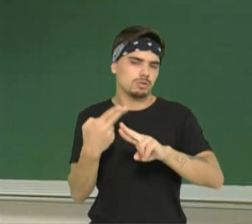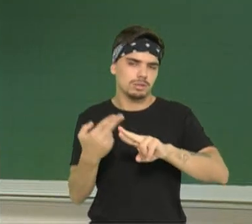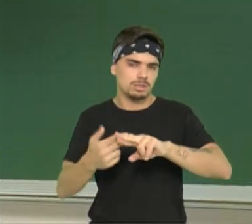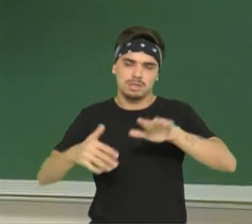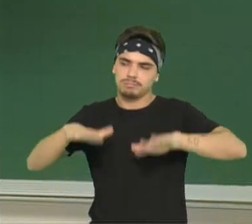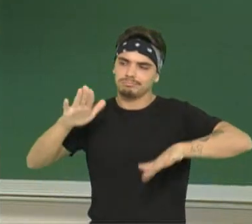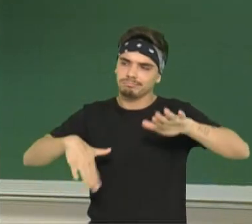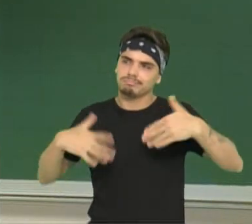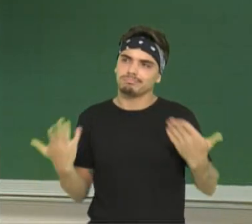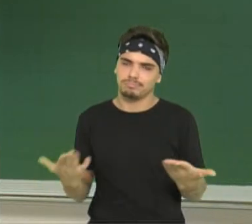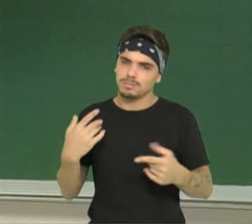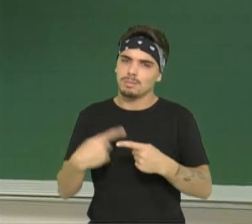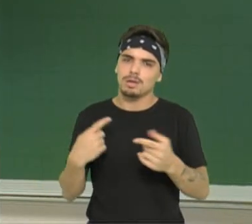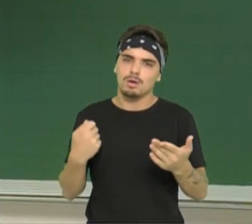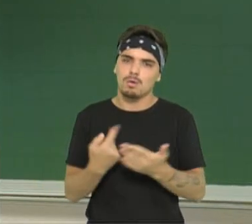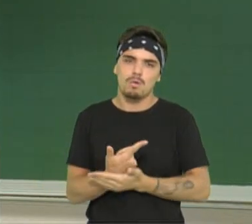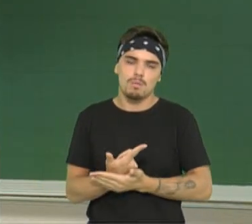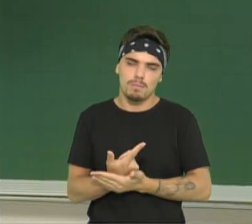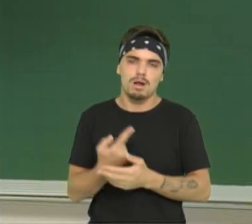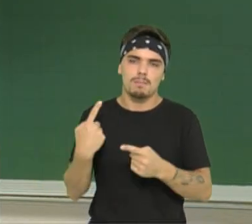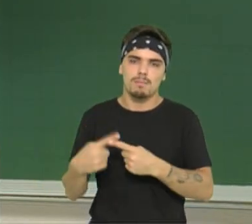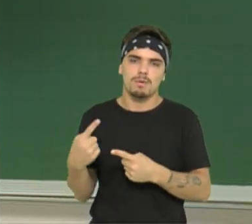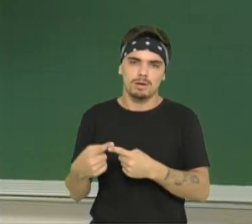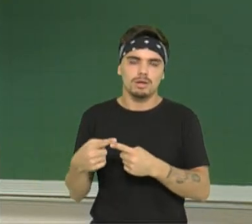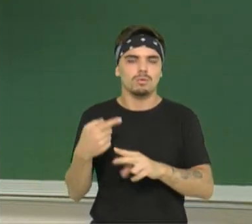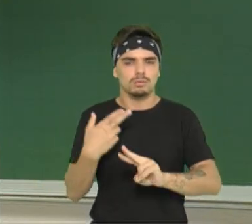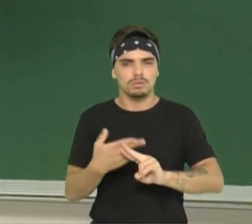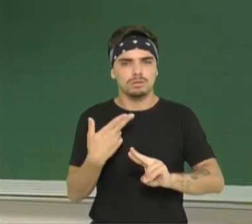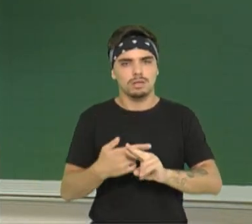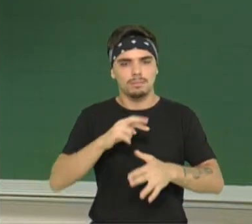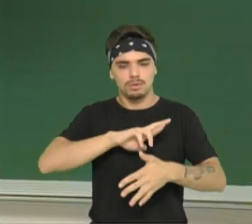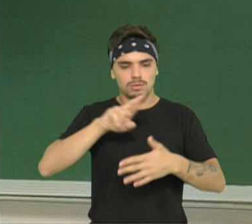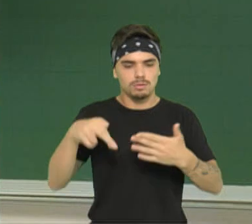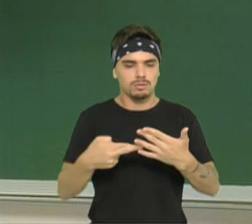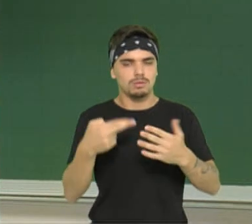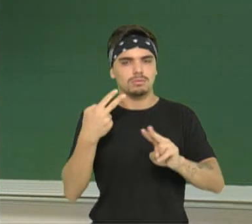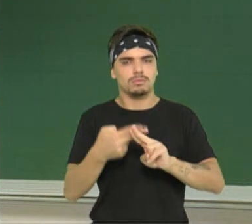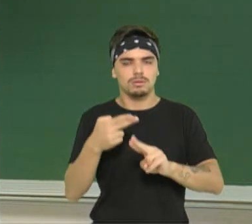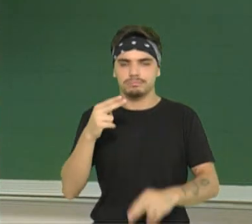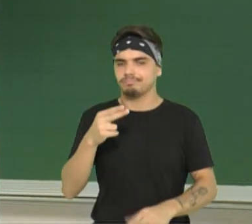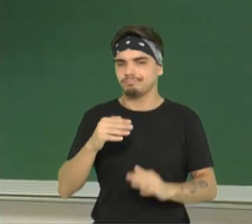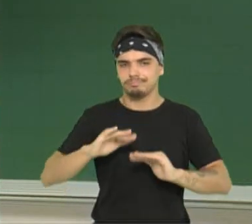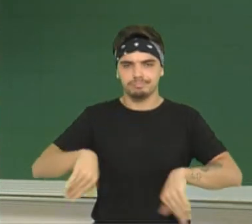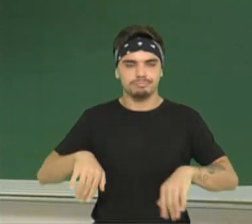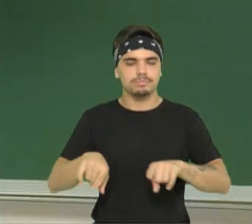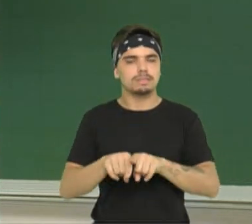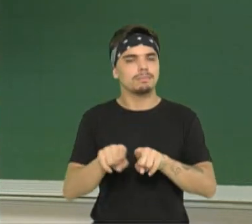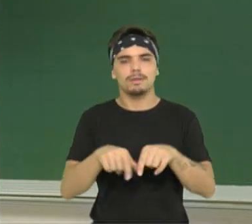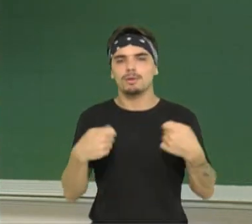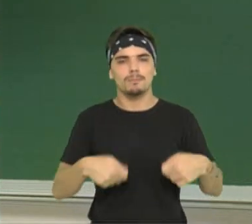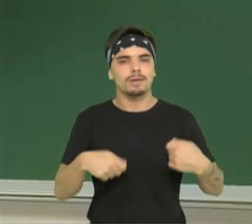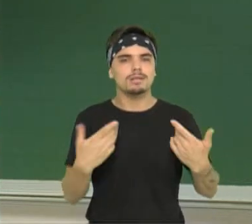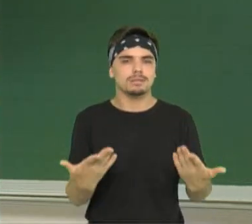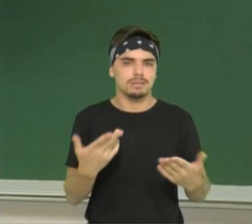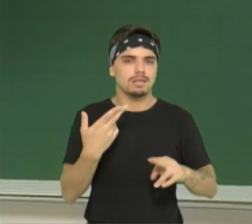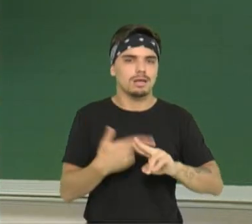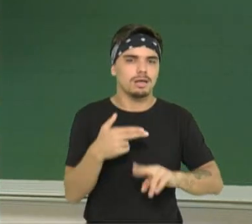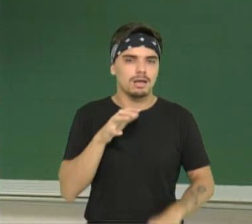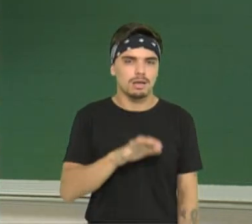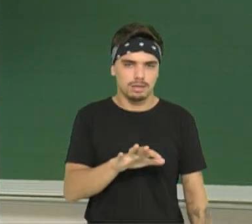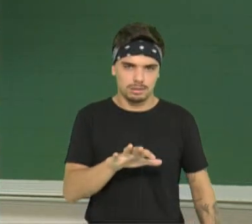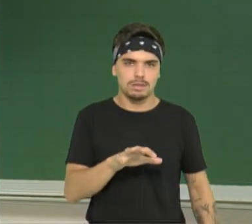eventualmente, para que comprar? O uso do recurso natural foi desnecessário nesse caso. Você não tinha necessidade